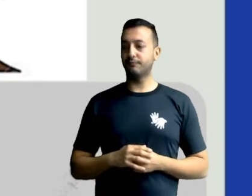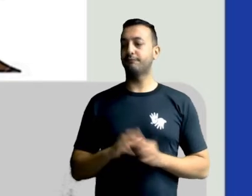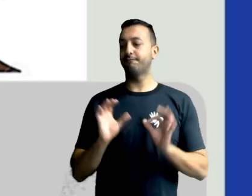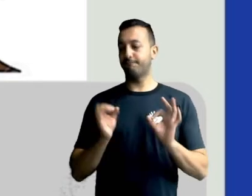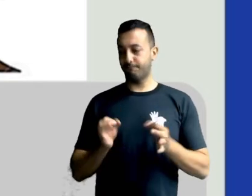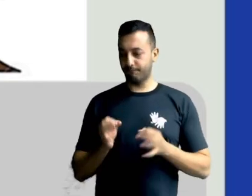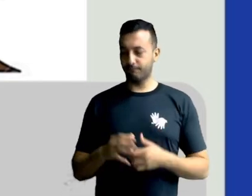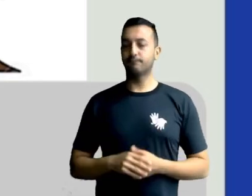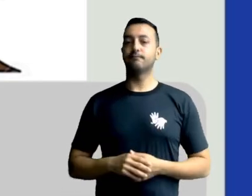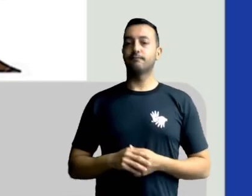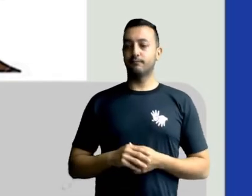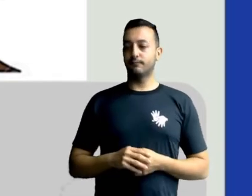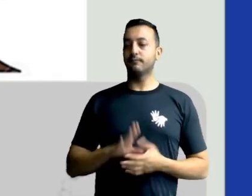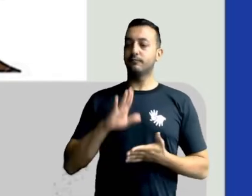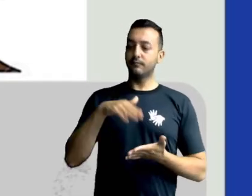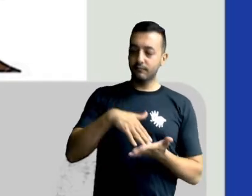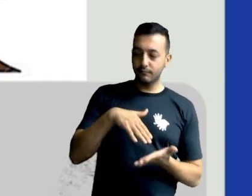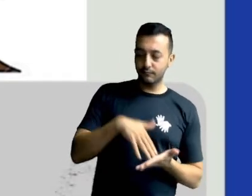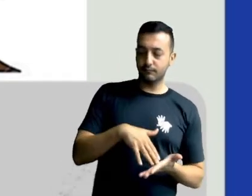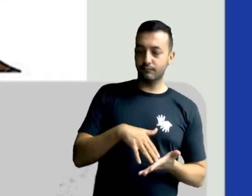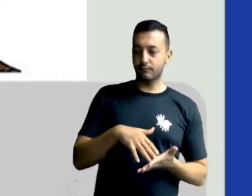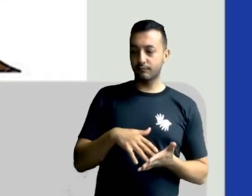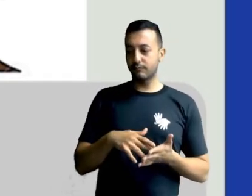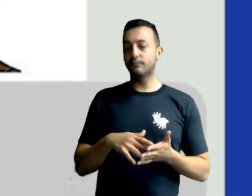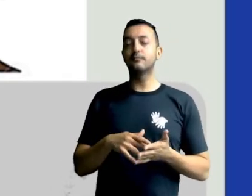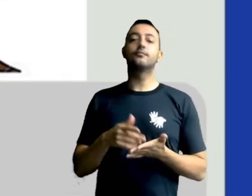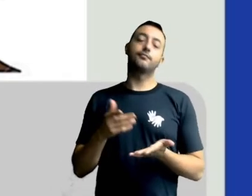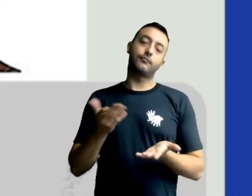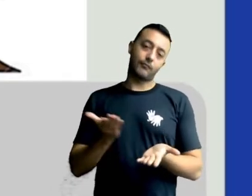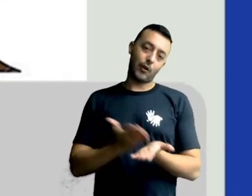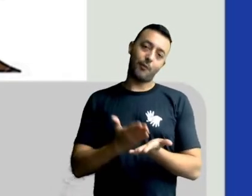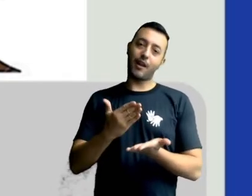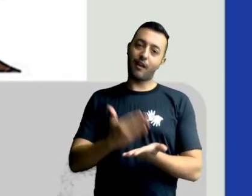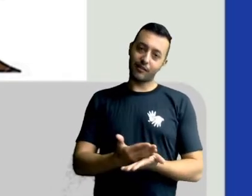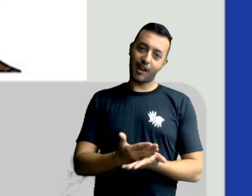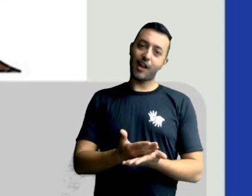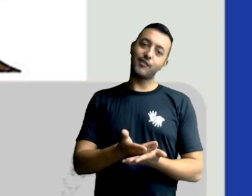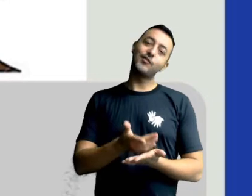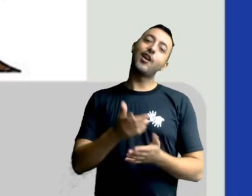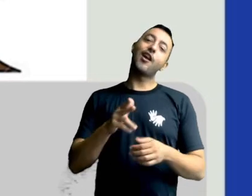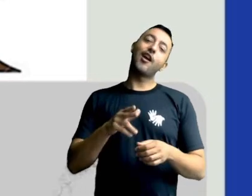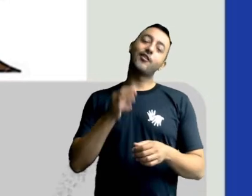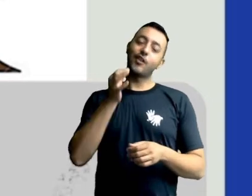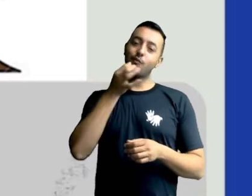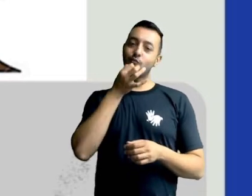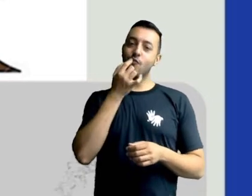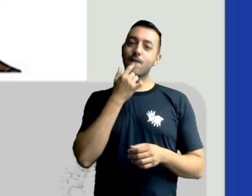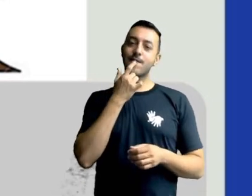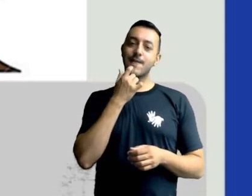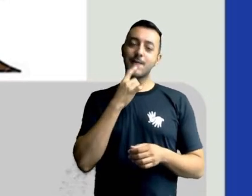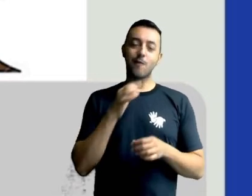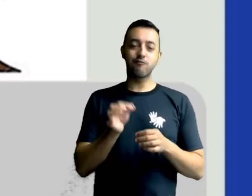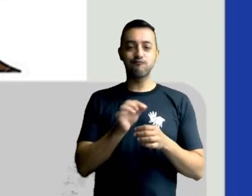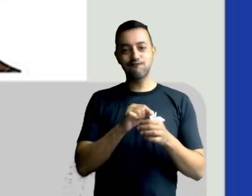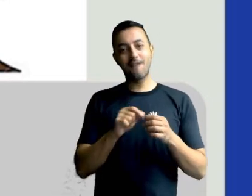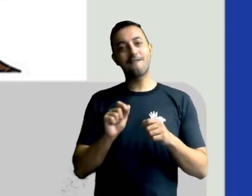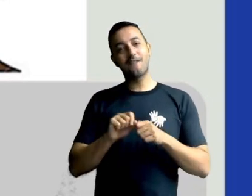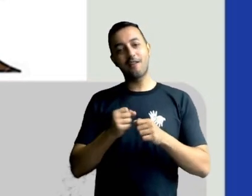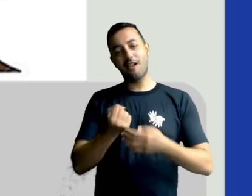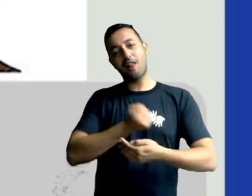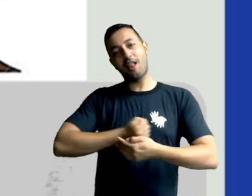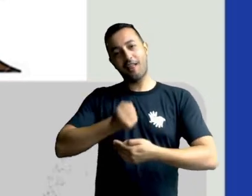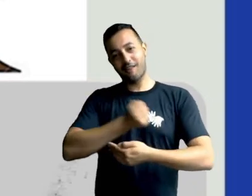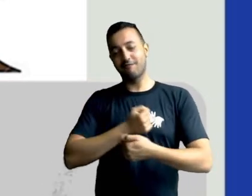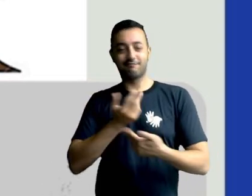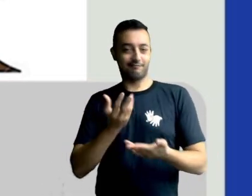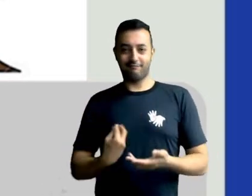vivo. Isso mesmo. E por último, esse pedaço delicioso aí de torta de morango, construído pela mão do homem.